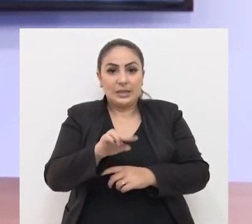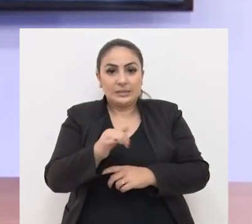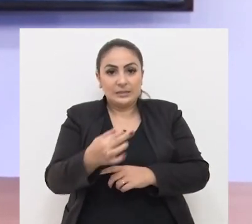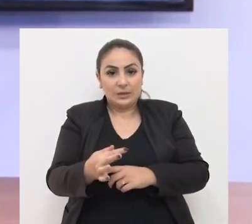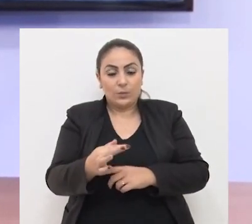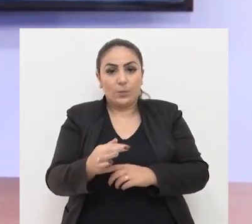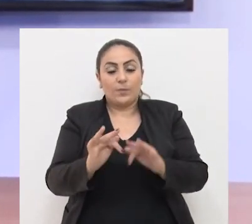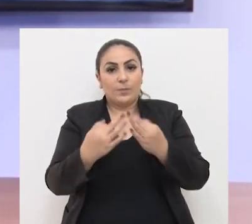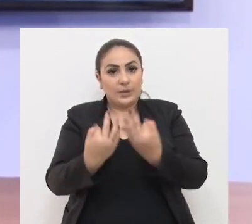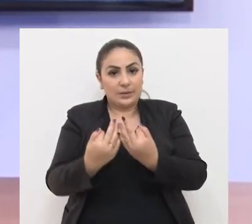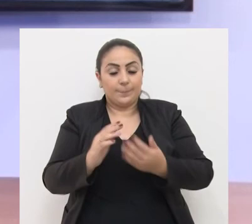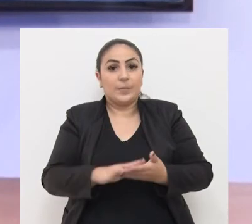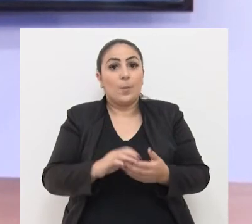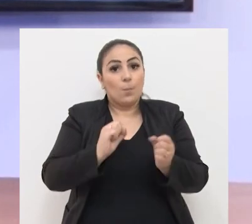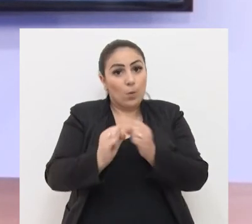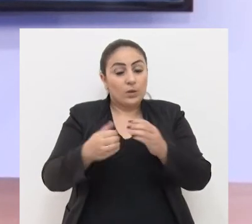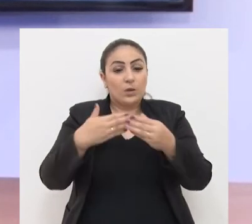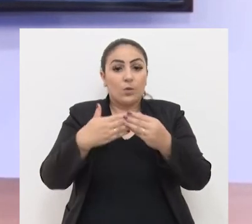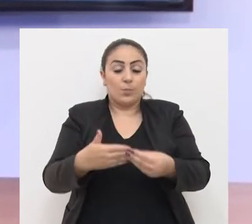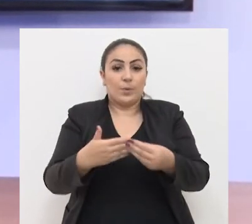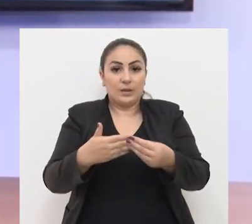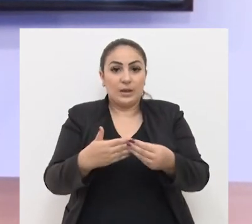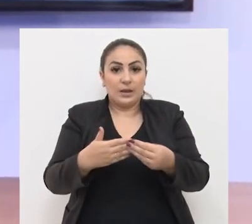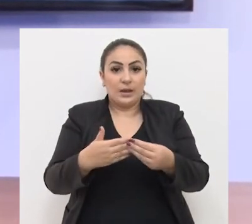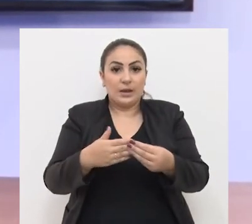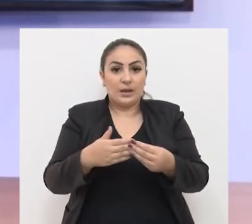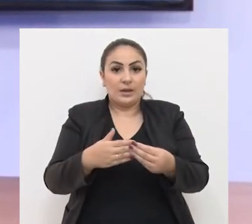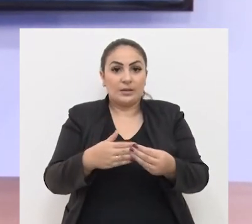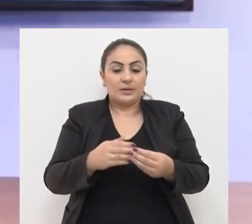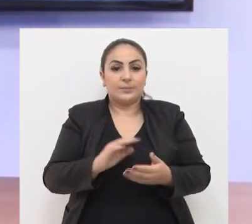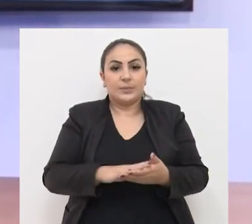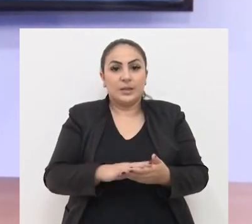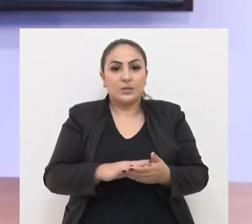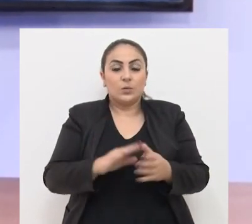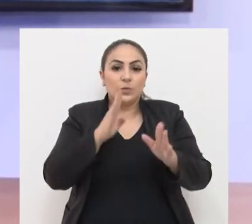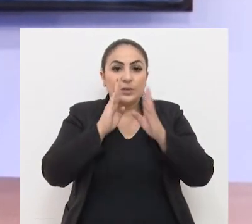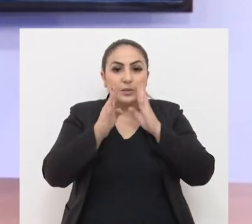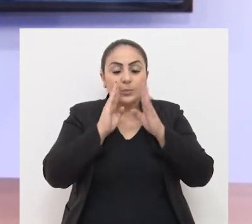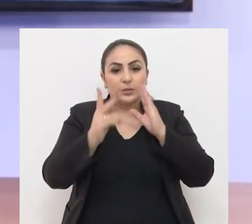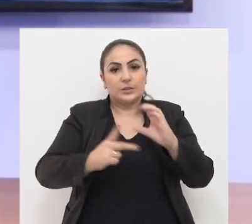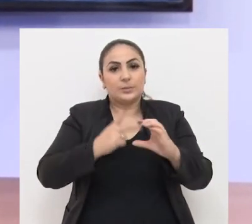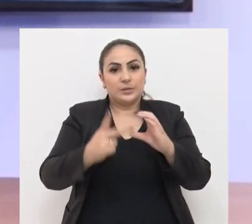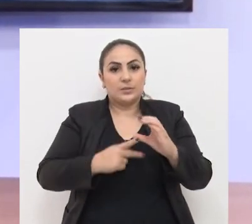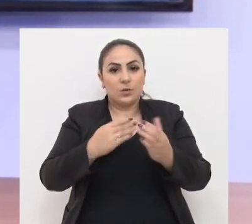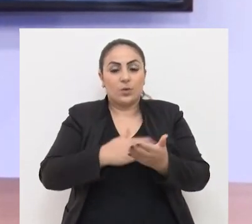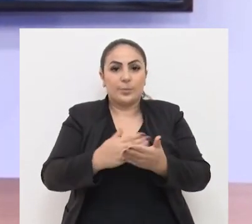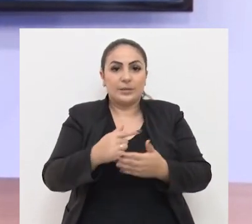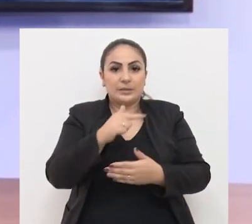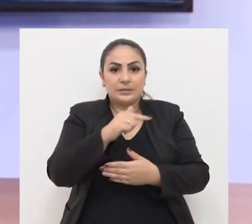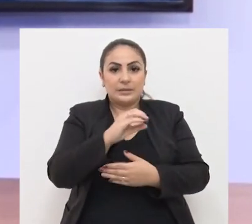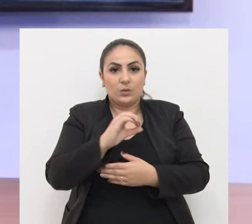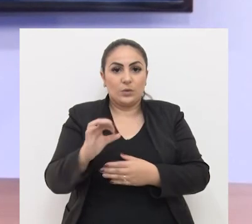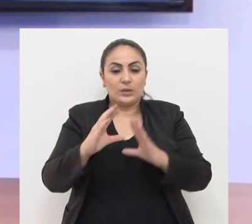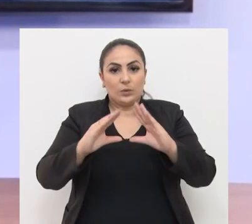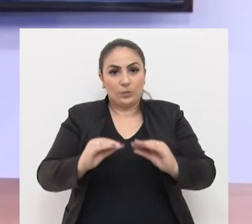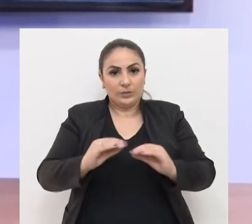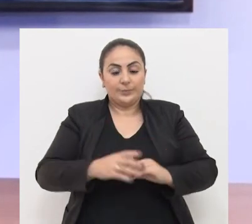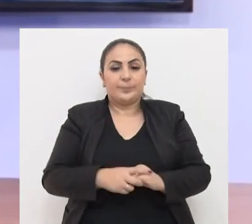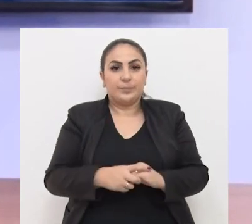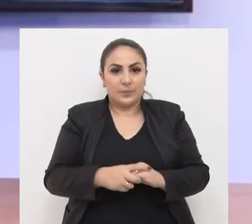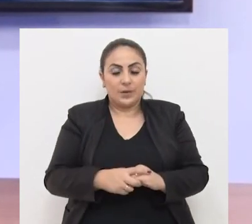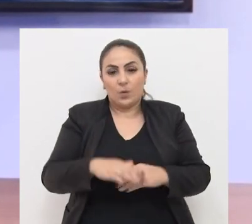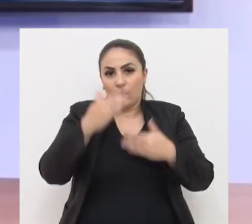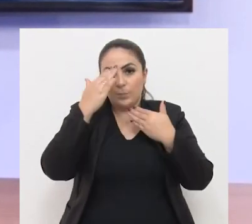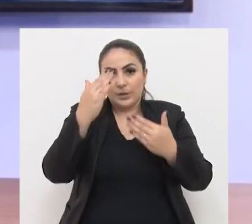parental. Você pode acompanhar ao vivo pelo Facebook da Câmara de Vereadores a partir das 7 horas da